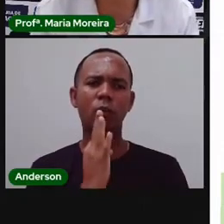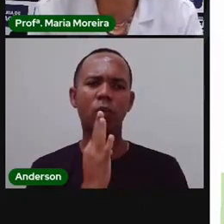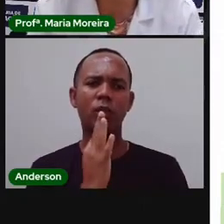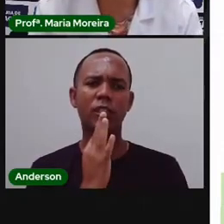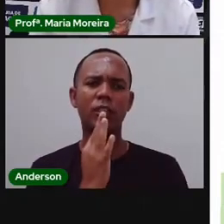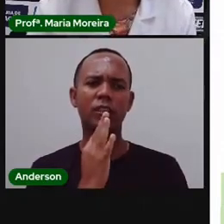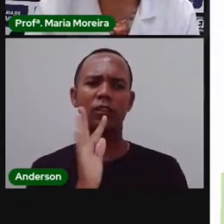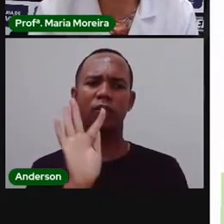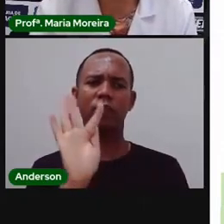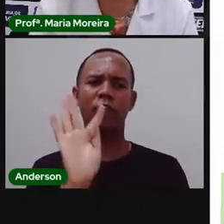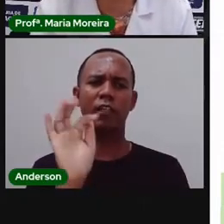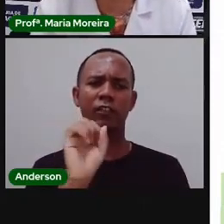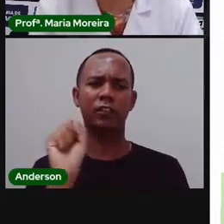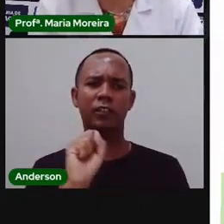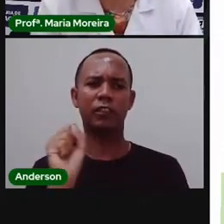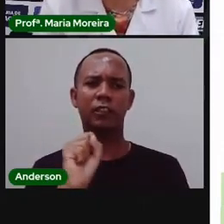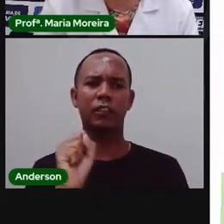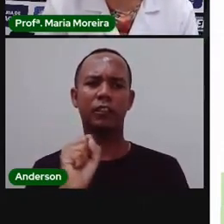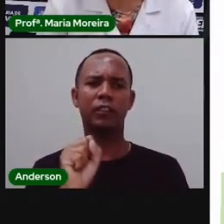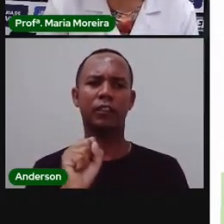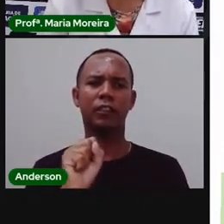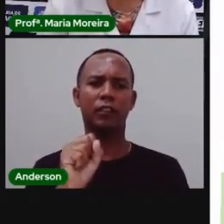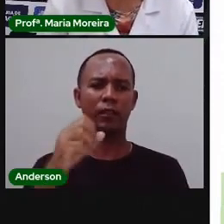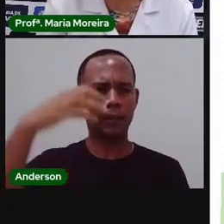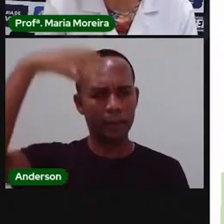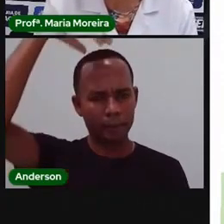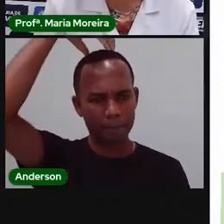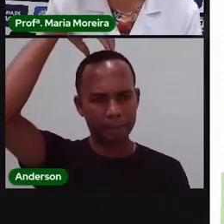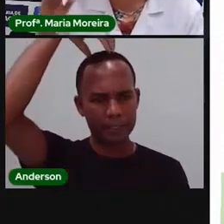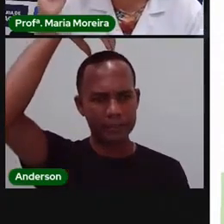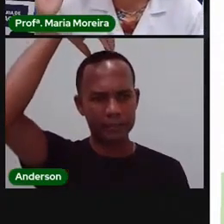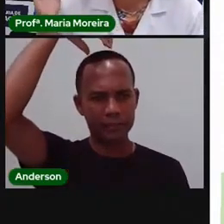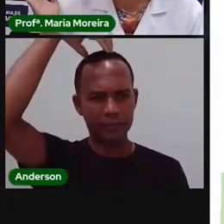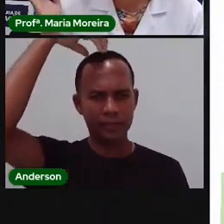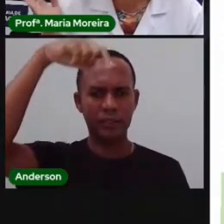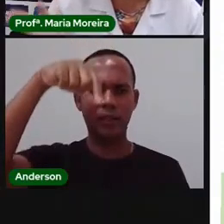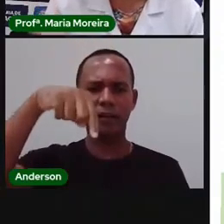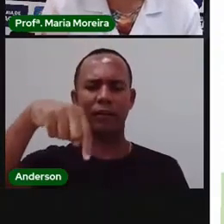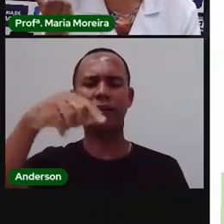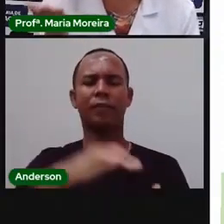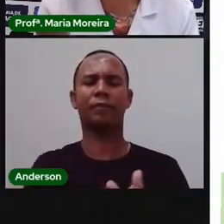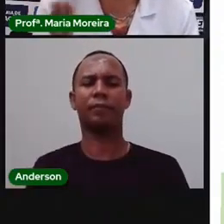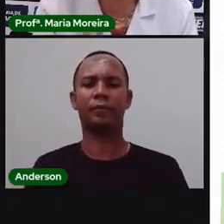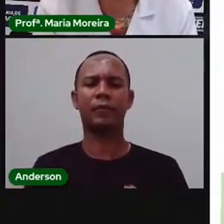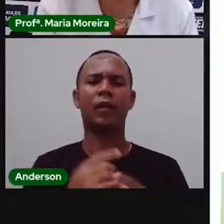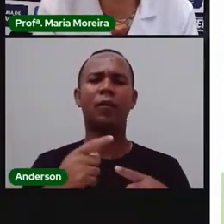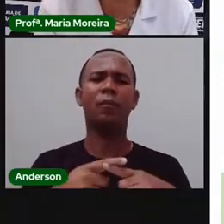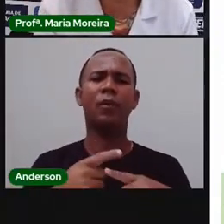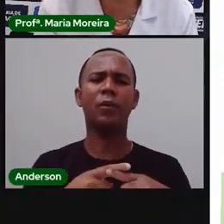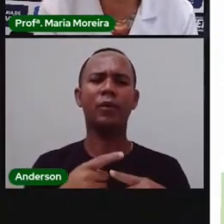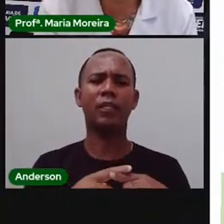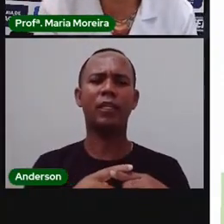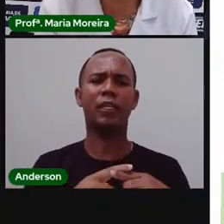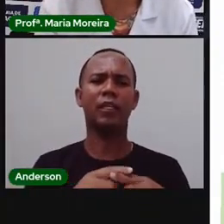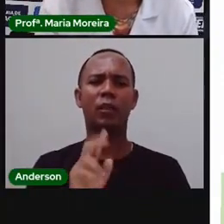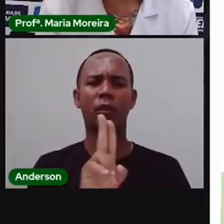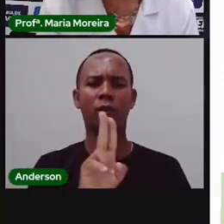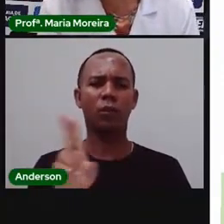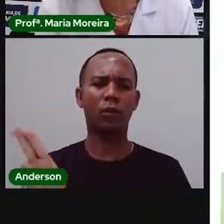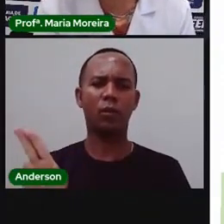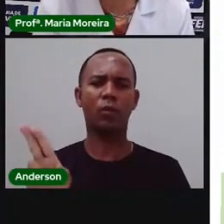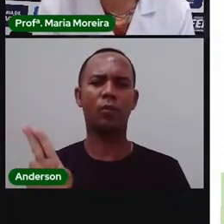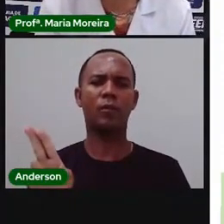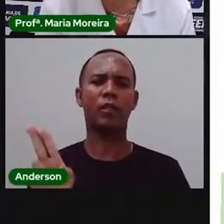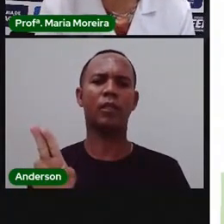Santana, a nossa Princesa do Sertão. Bom, a gente vai descobrir lá na frente o porquê desse nome Princesa do Sertão.